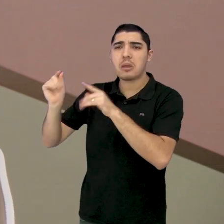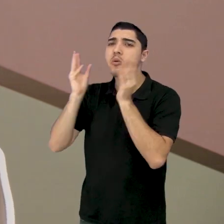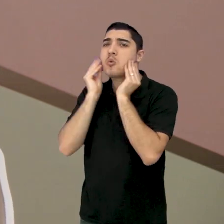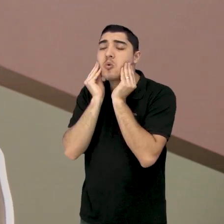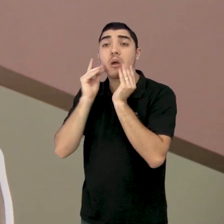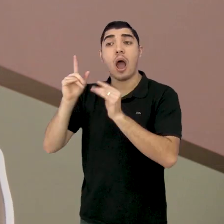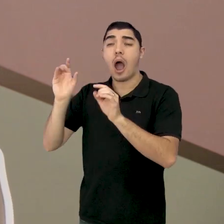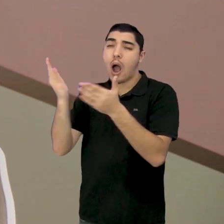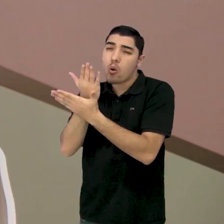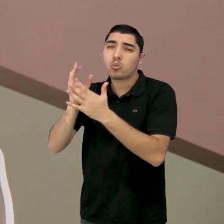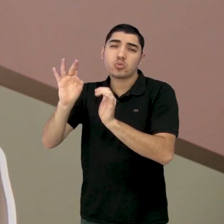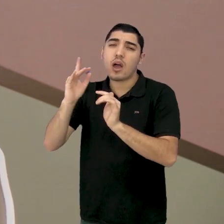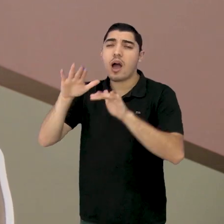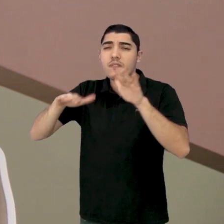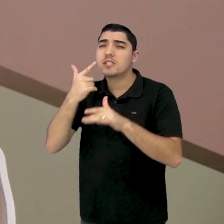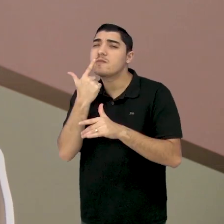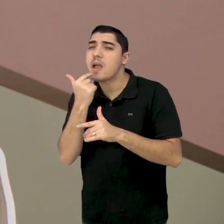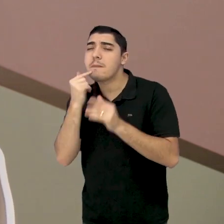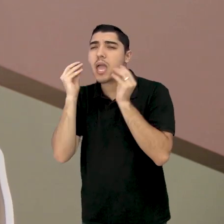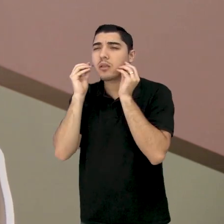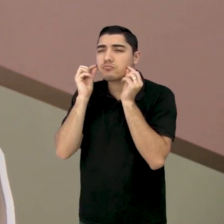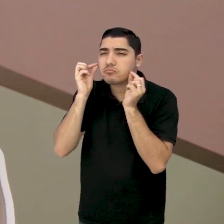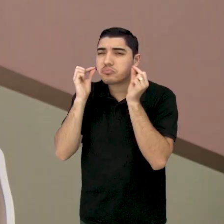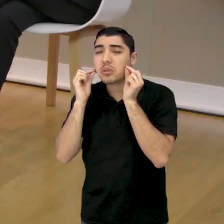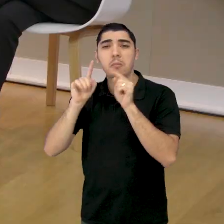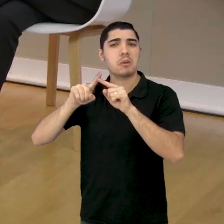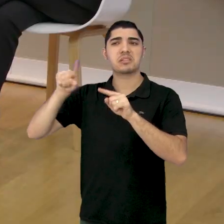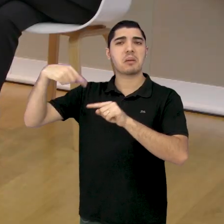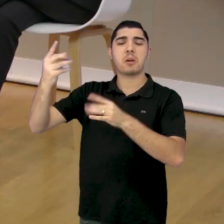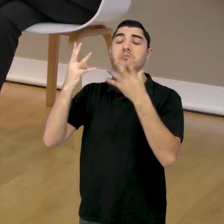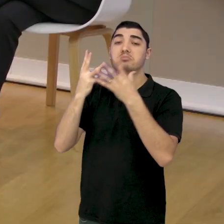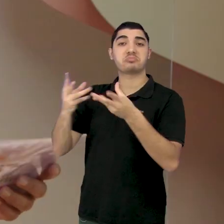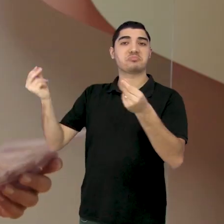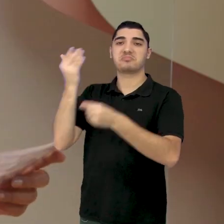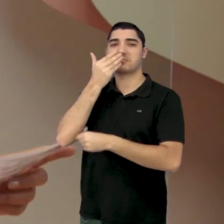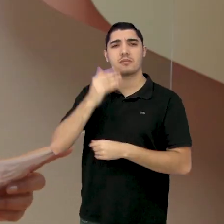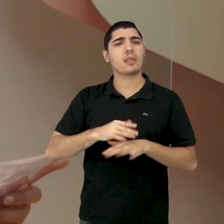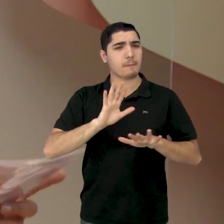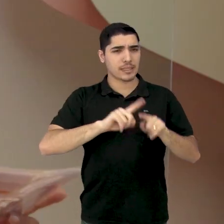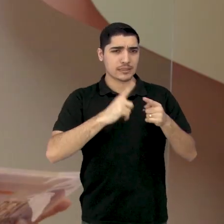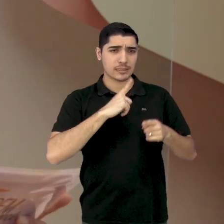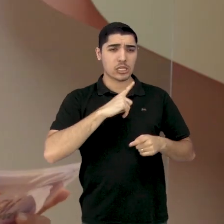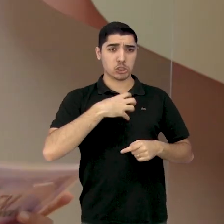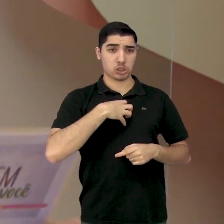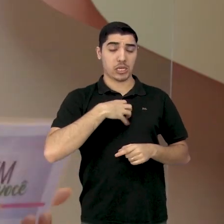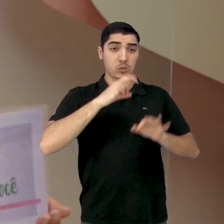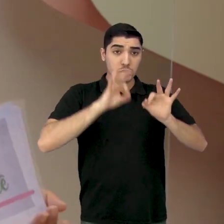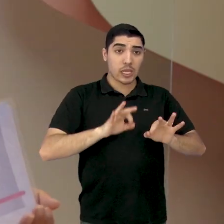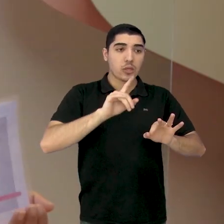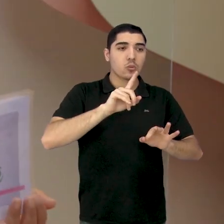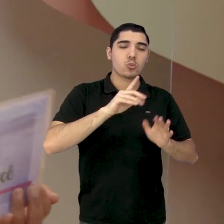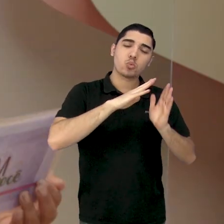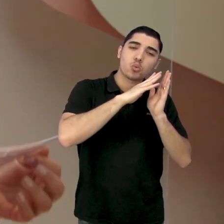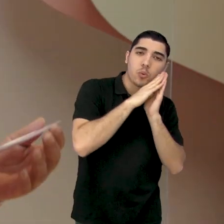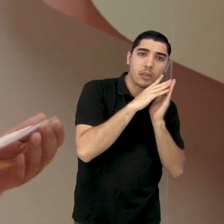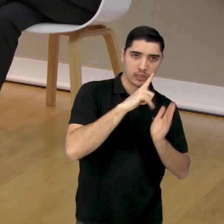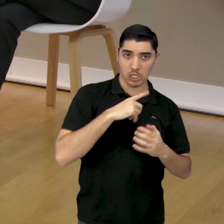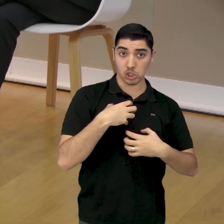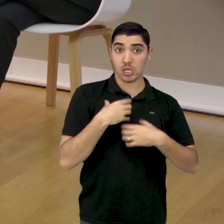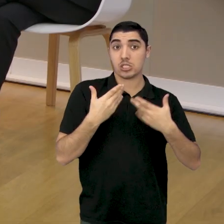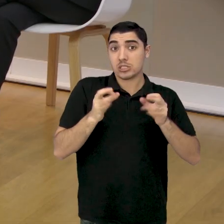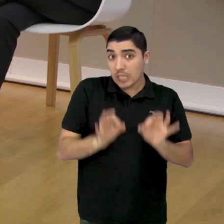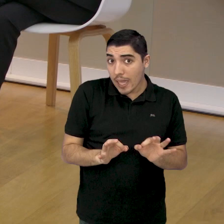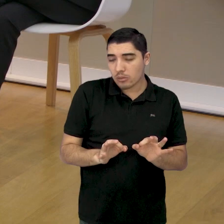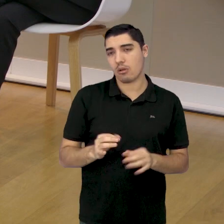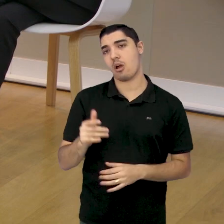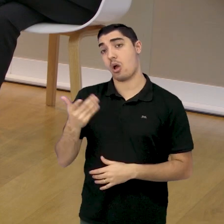vermelho, mas em alguns minutos mesmo isso já desaparece. E existe alguma uma posição correta para dormir depois do Botox? Não tem